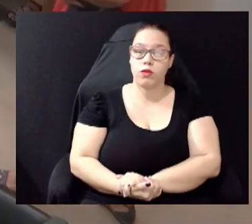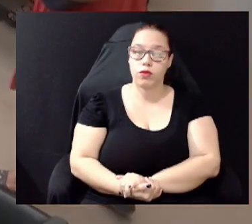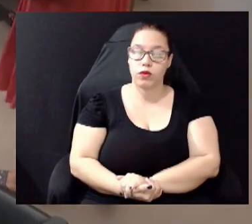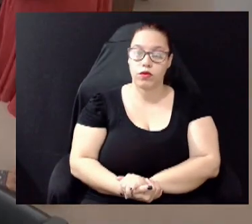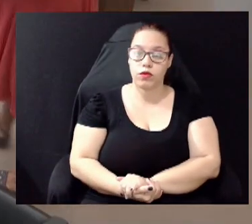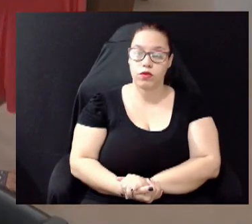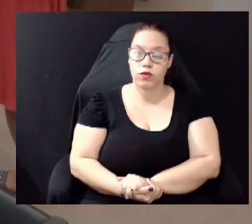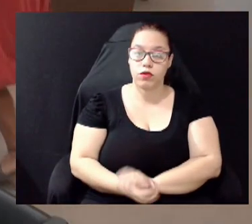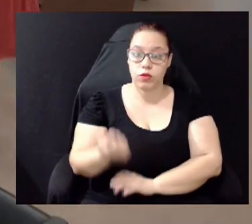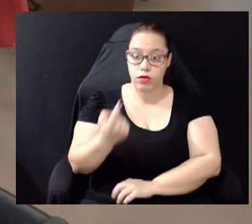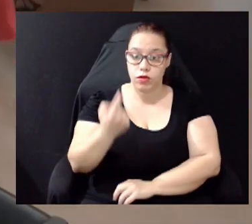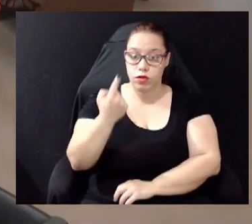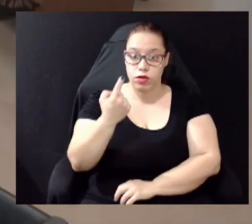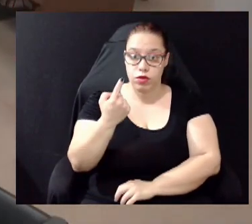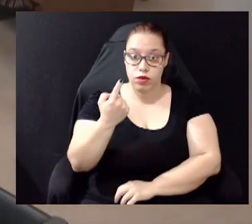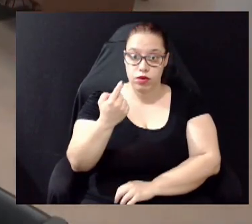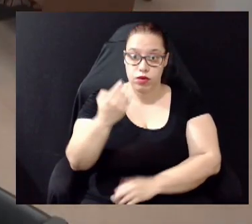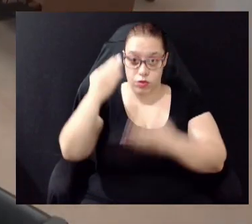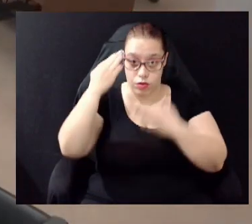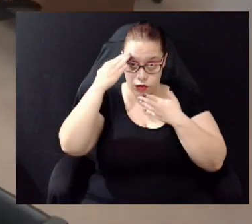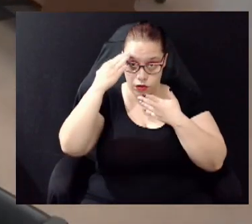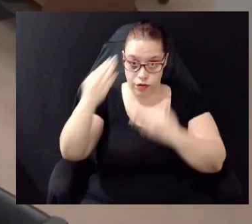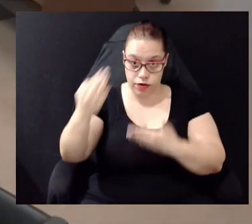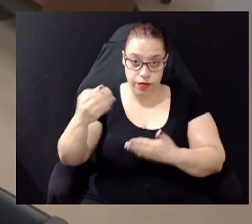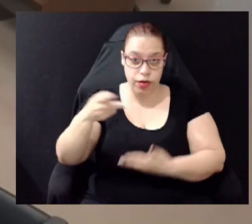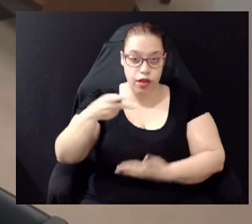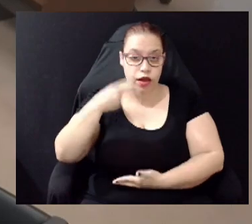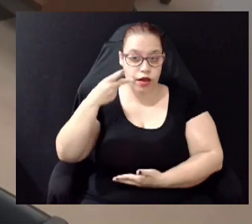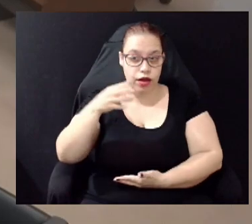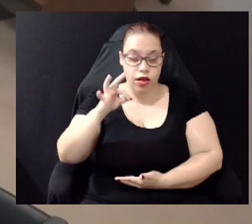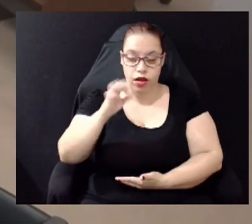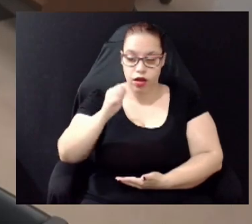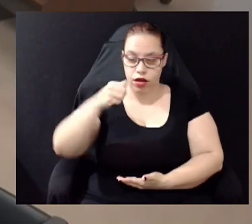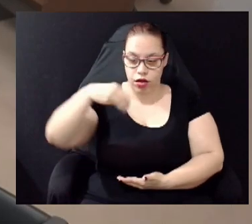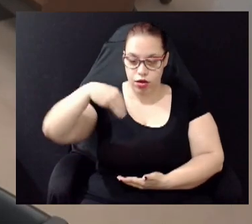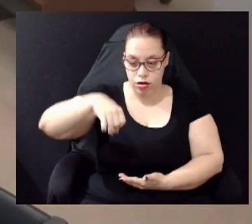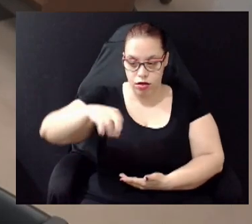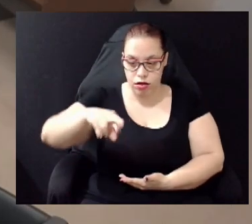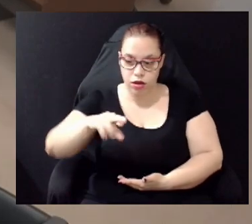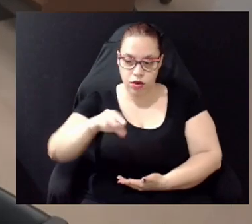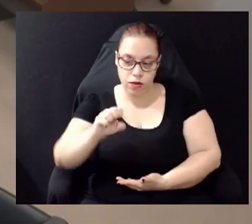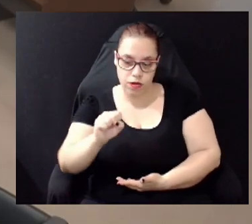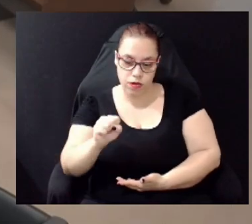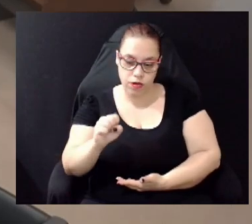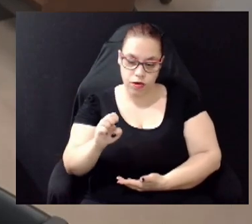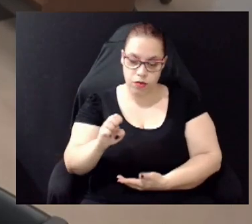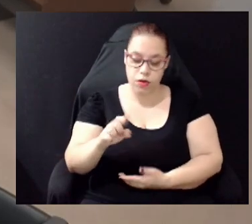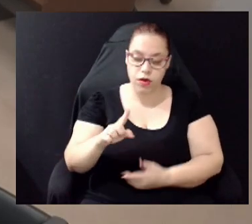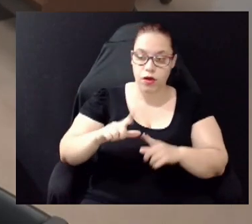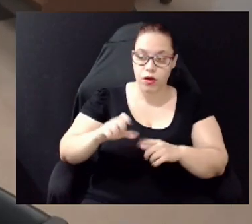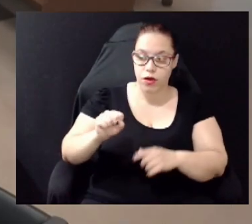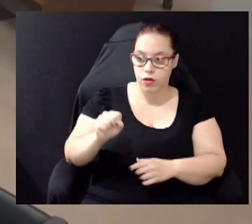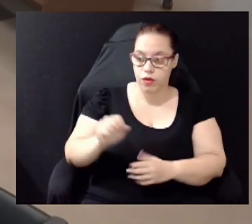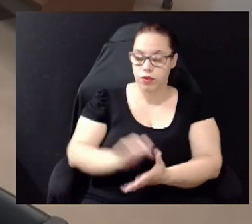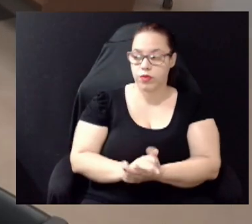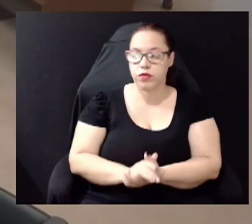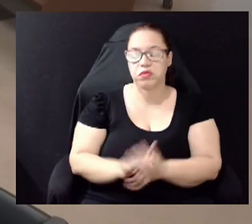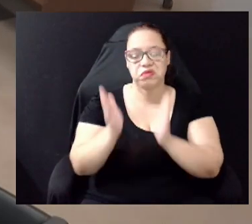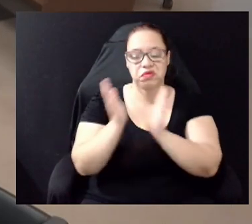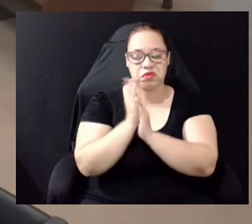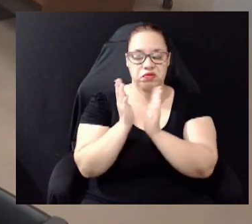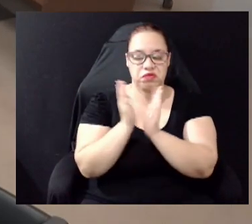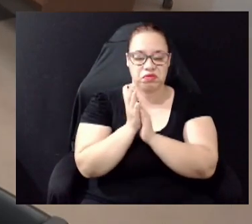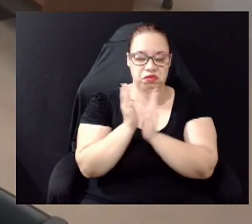Primeiro de tudo, acho que agradecer muito a fala da Tamires, que eu acho que trouxe muitos elementos, e parabenizar a Mariane